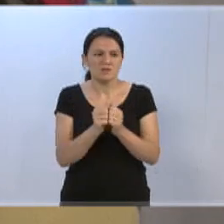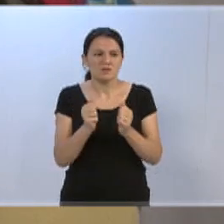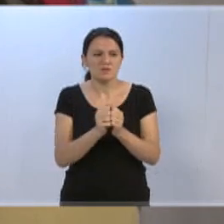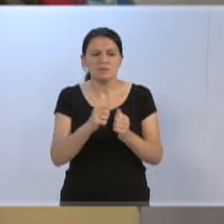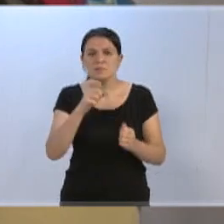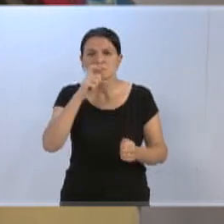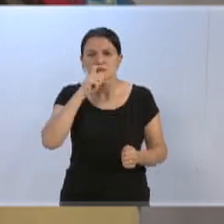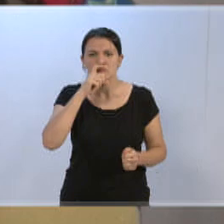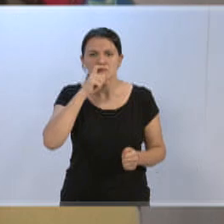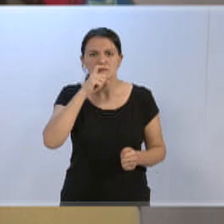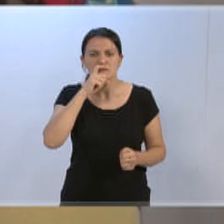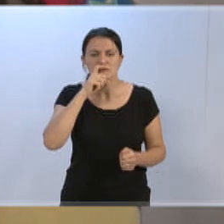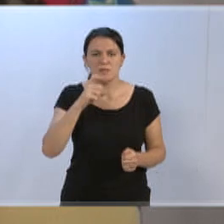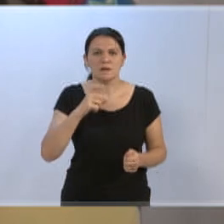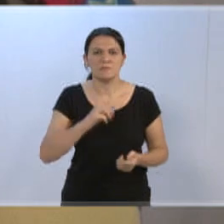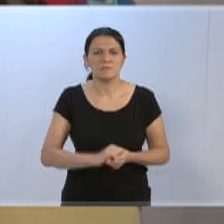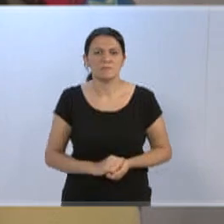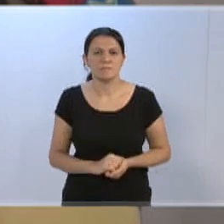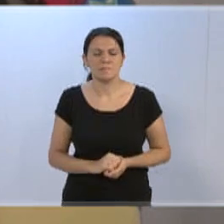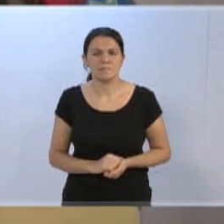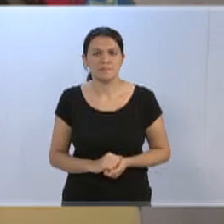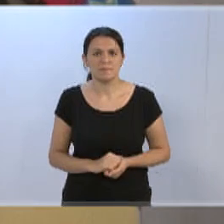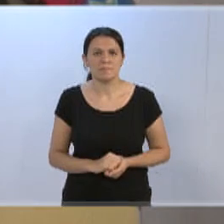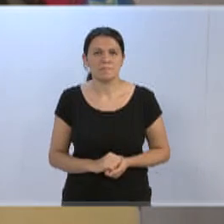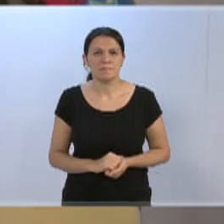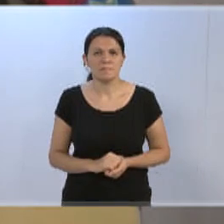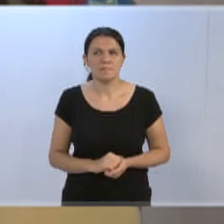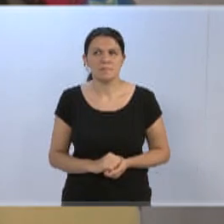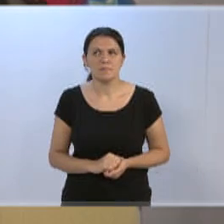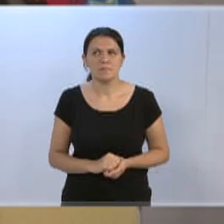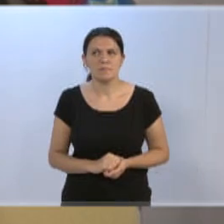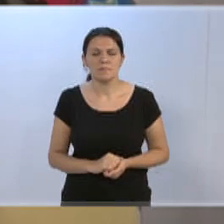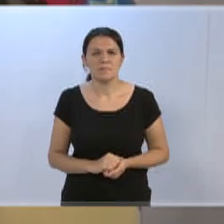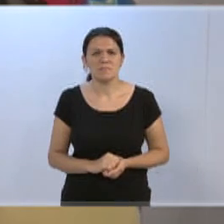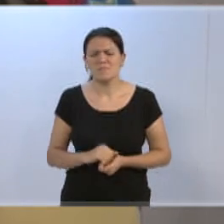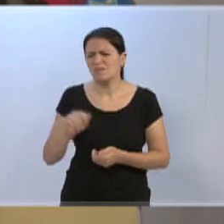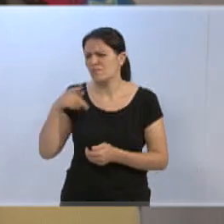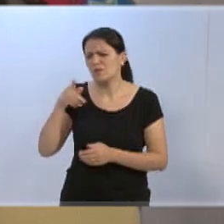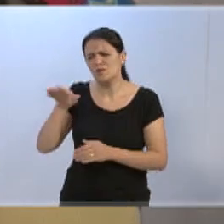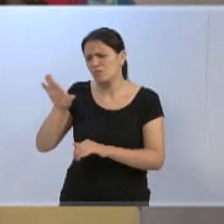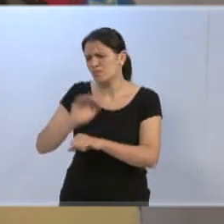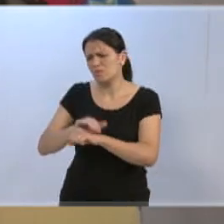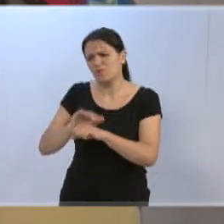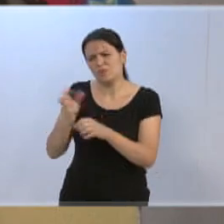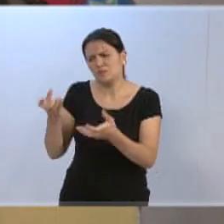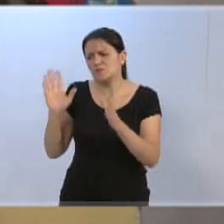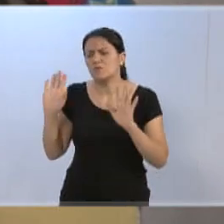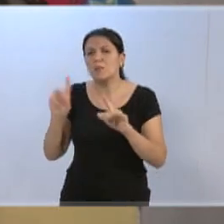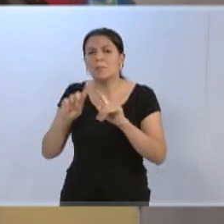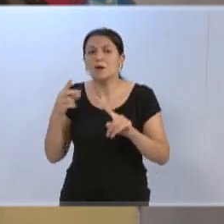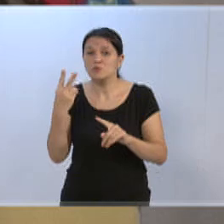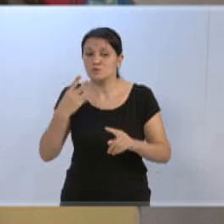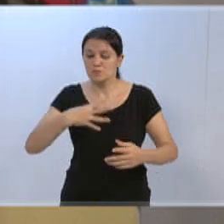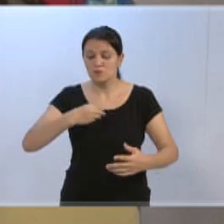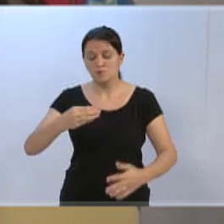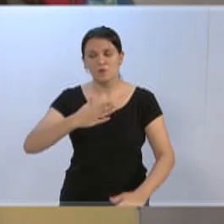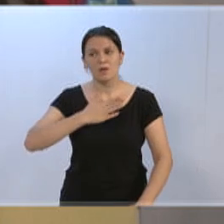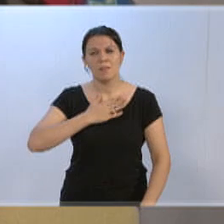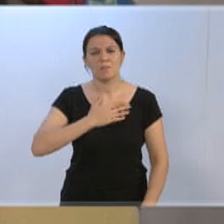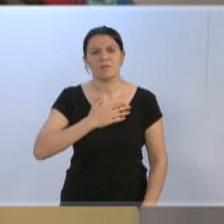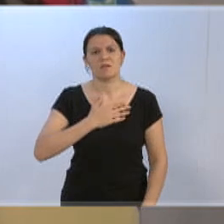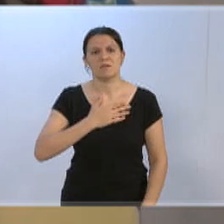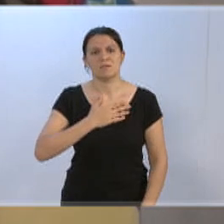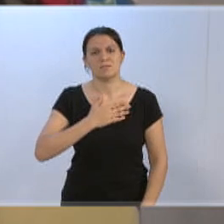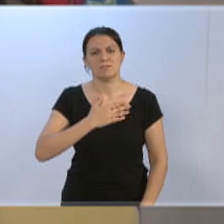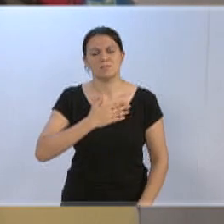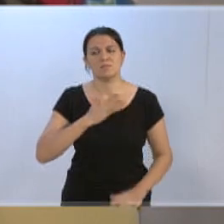irmão, com o pai. Disse, você faz o que quiser com esses imóveis, mas os 2 são meus, e deixa eu e os